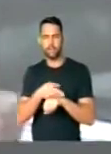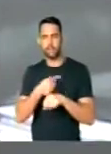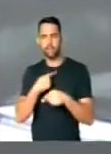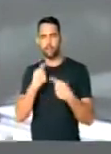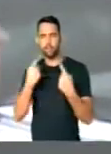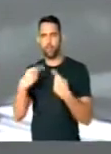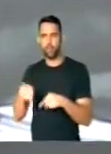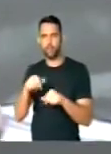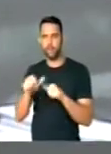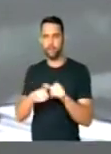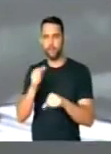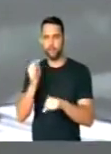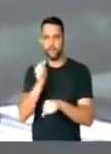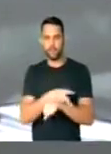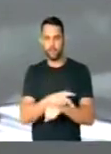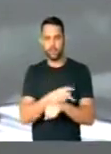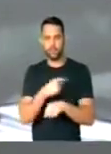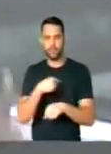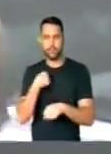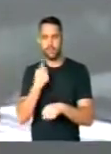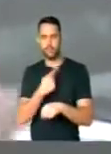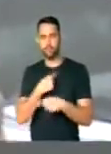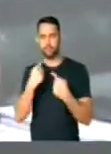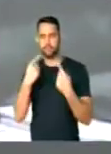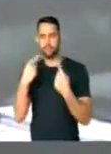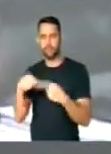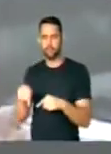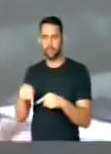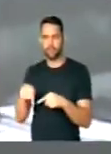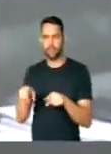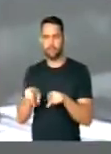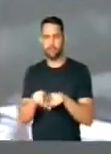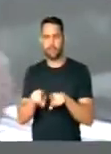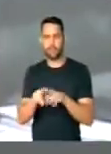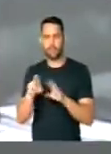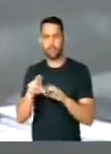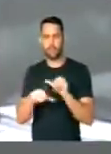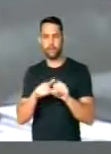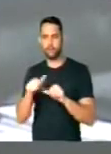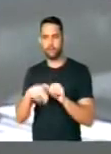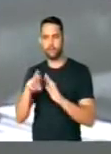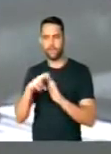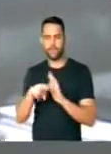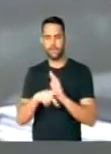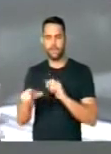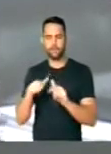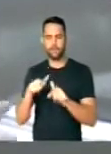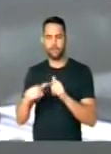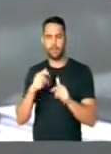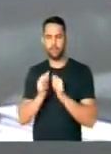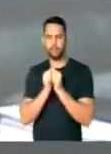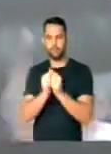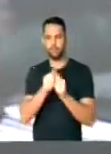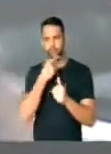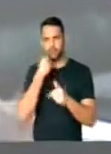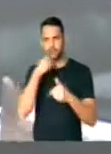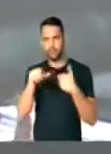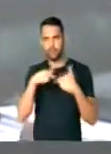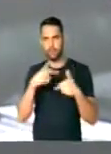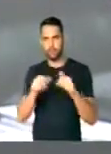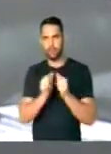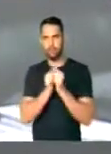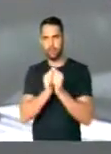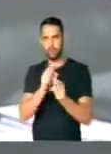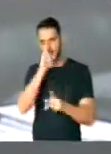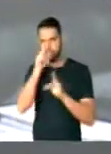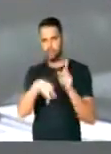somos contra a reforma da previdência e somos conta também a reforma trabalhista estava junto com os trabalhadores estamos